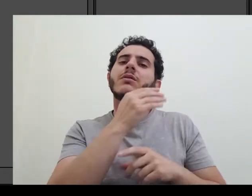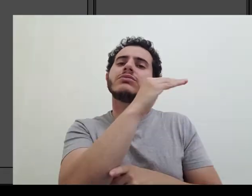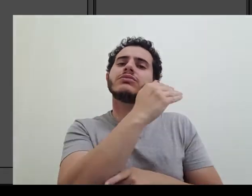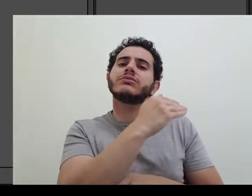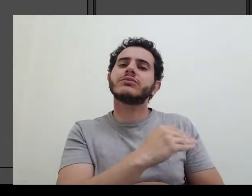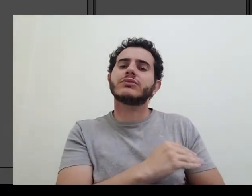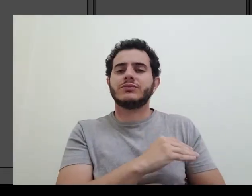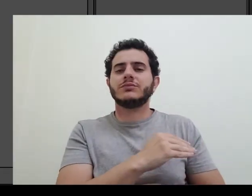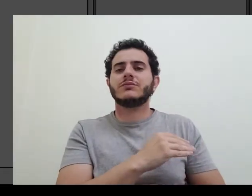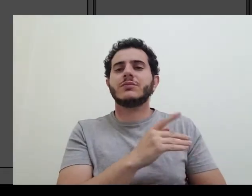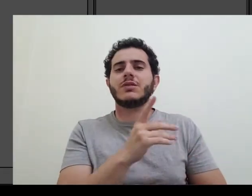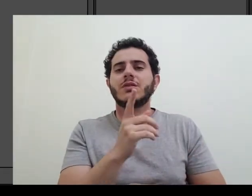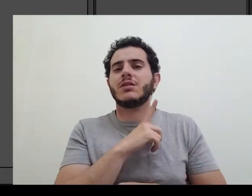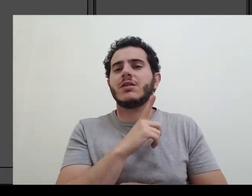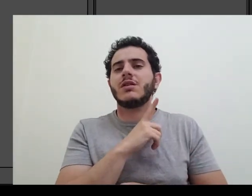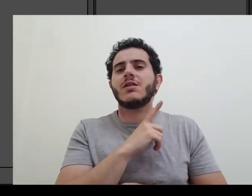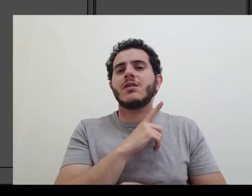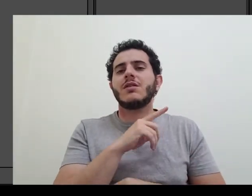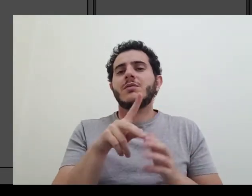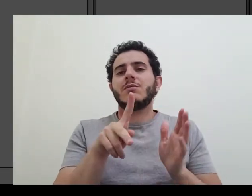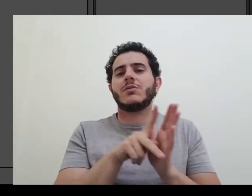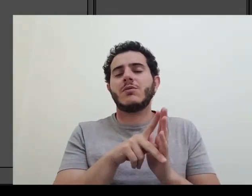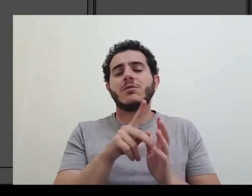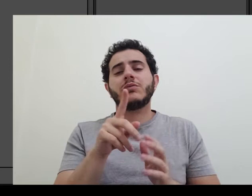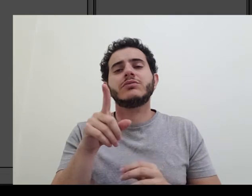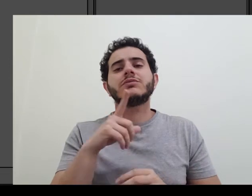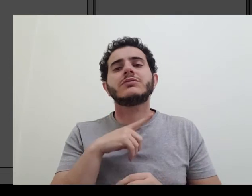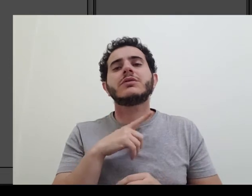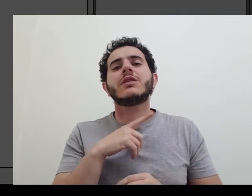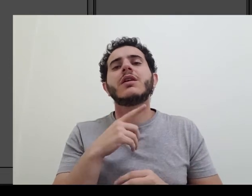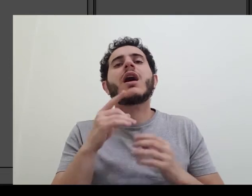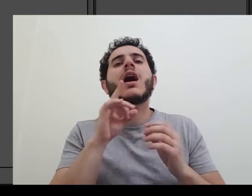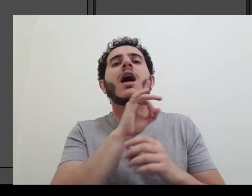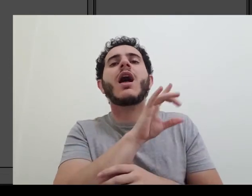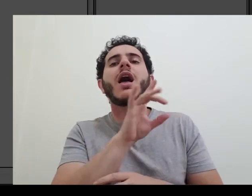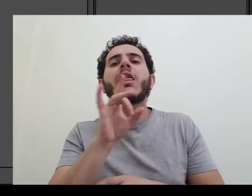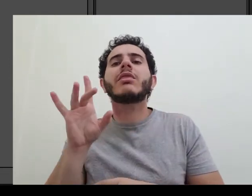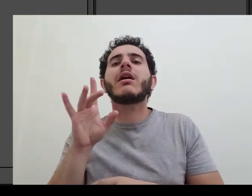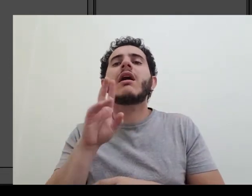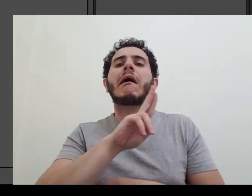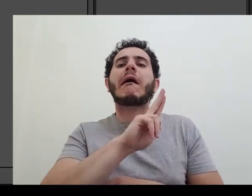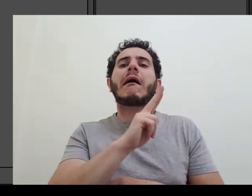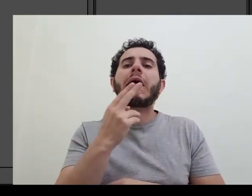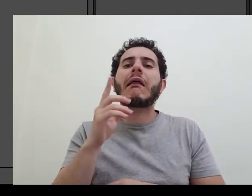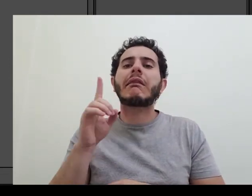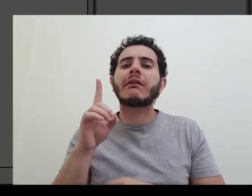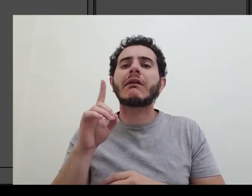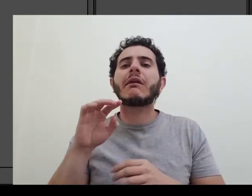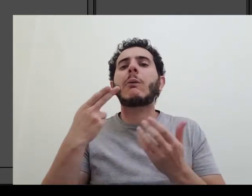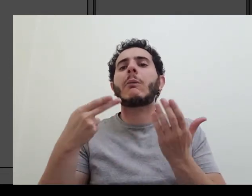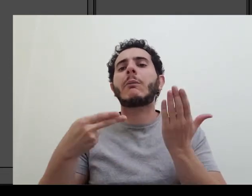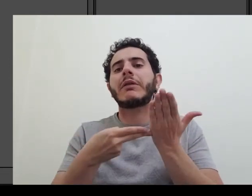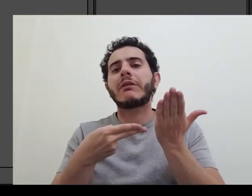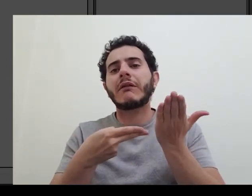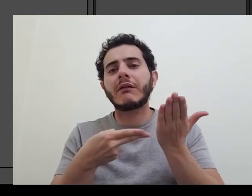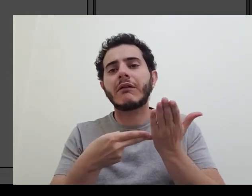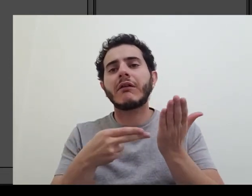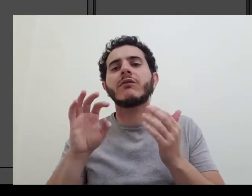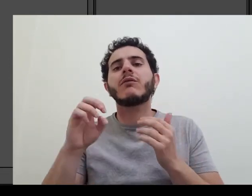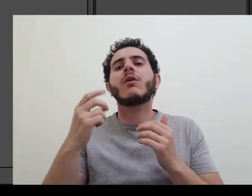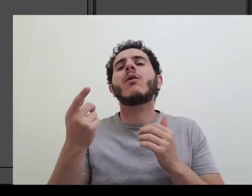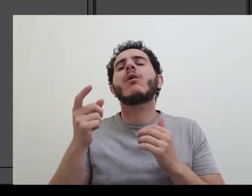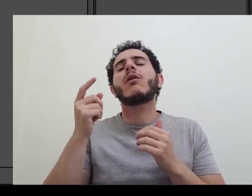você importar do Windows, né? Vamos chamar assim o Windows, do que você importar do Windows, do seu HD externo, do seu pendrive, do